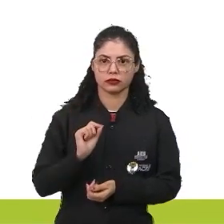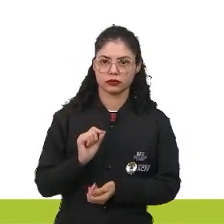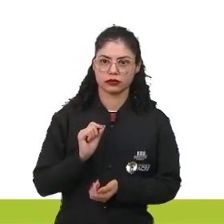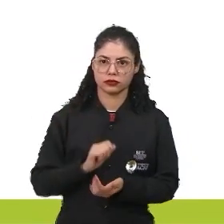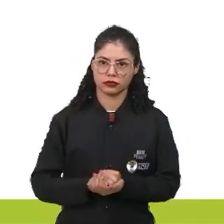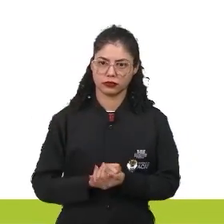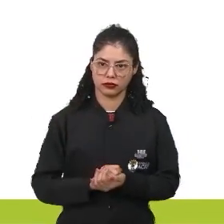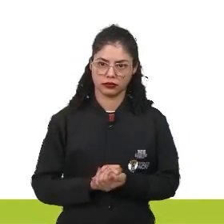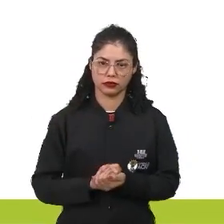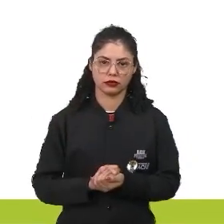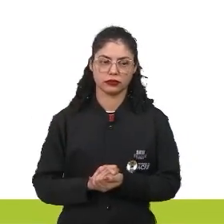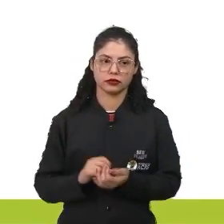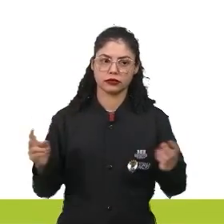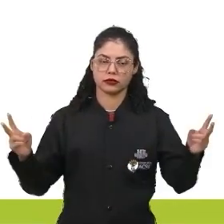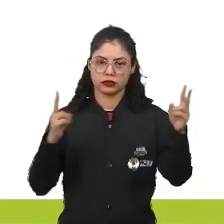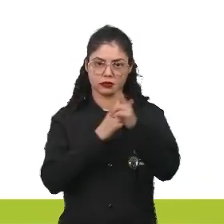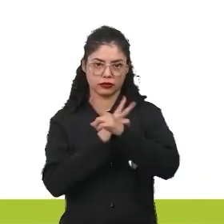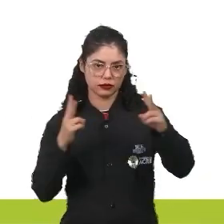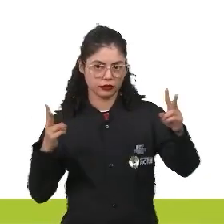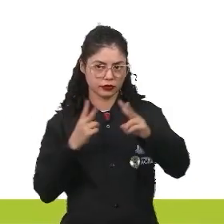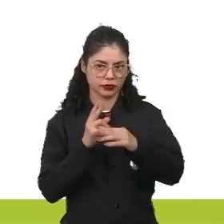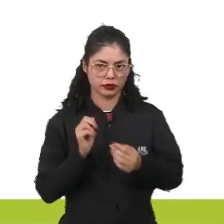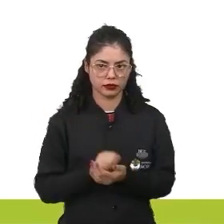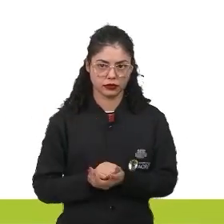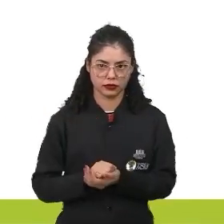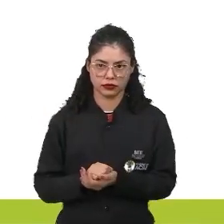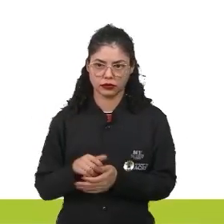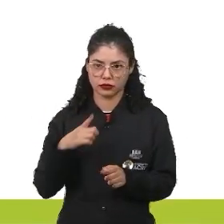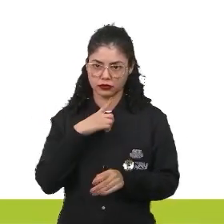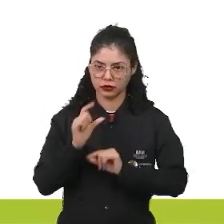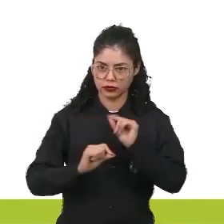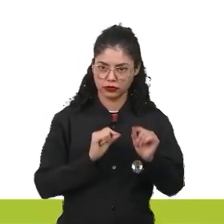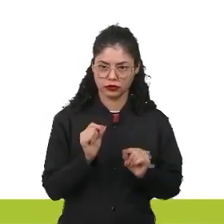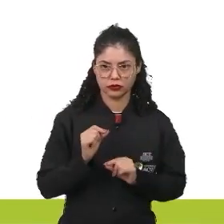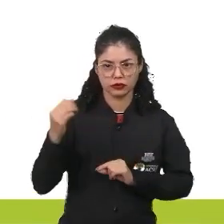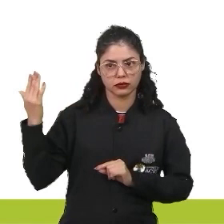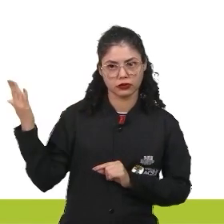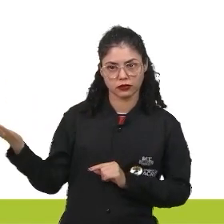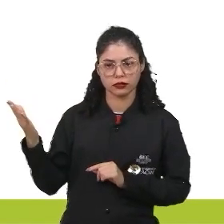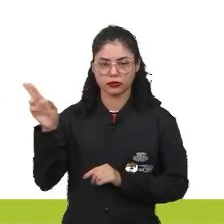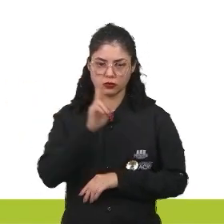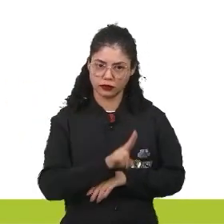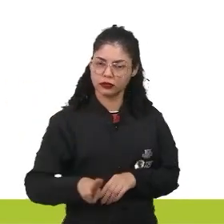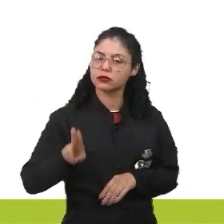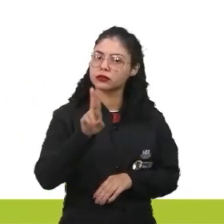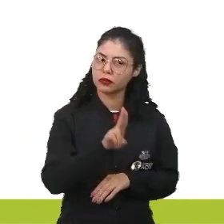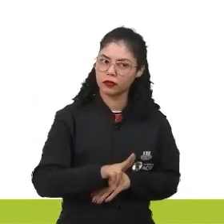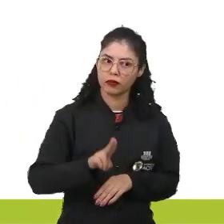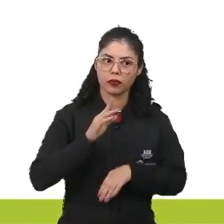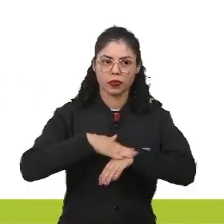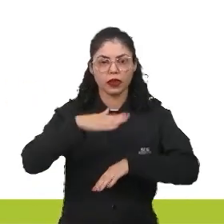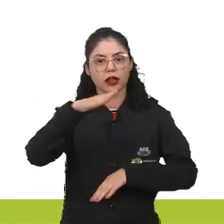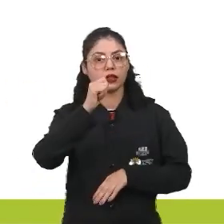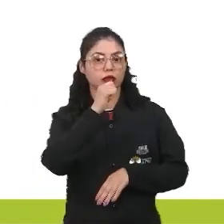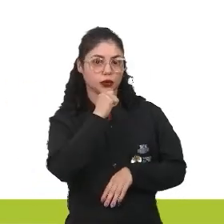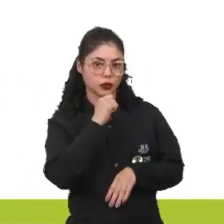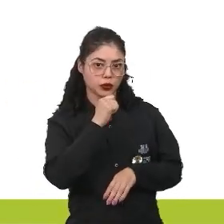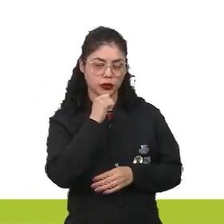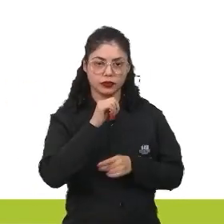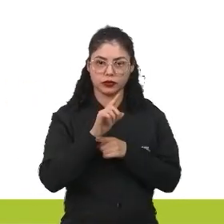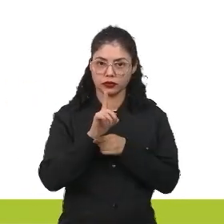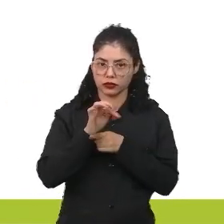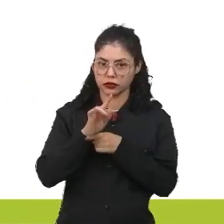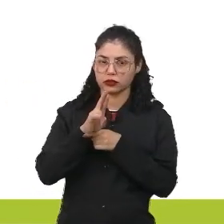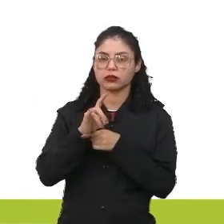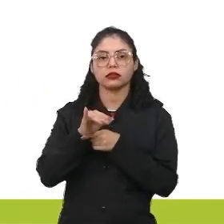a ventilação ou abanação. Esse método ele vai utilizar muito a parte de